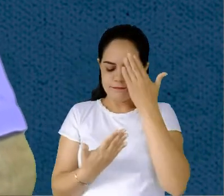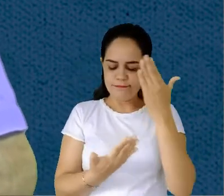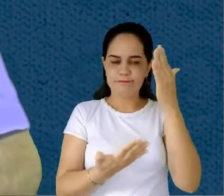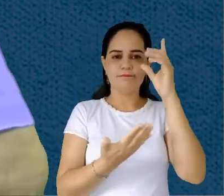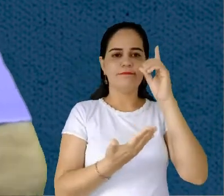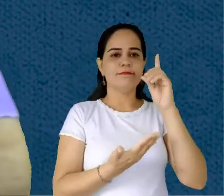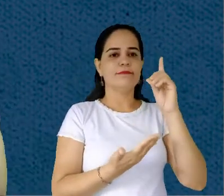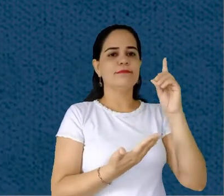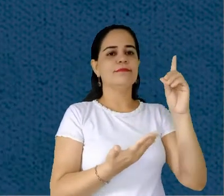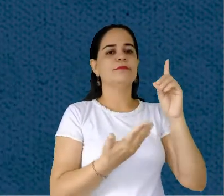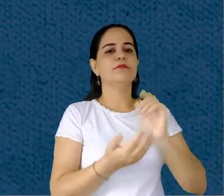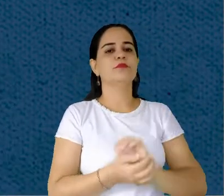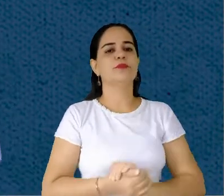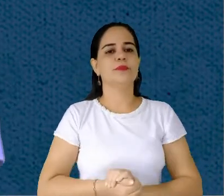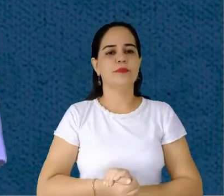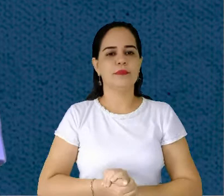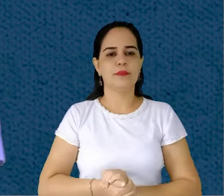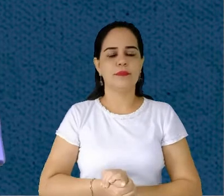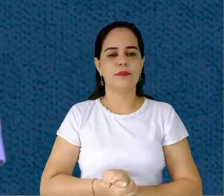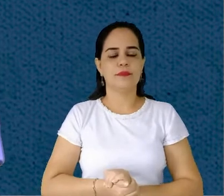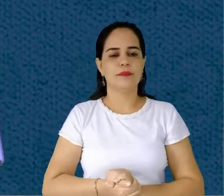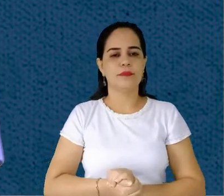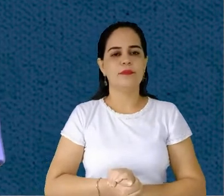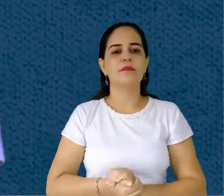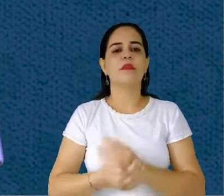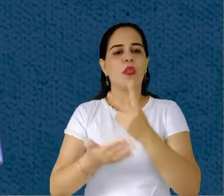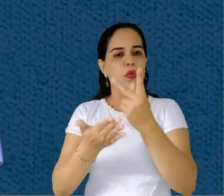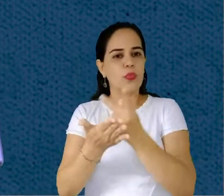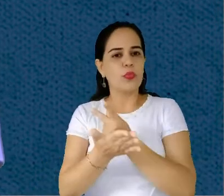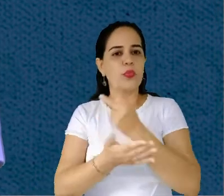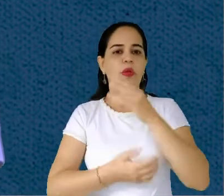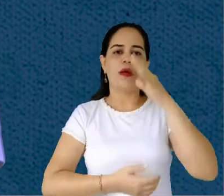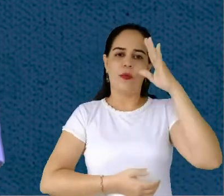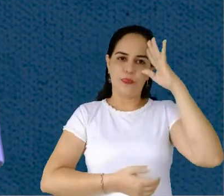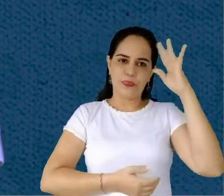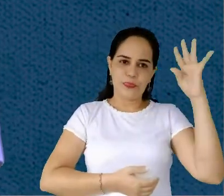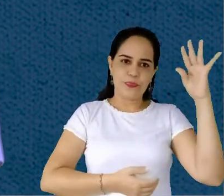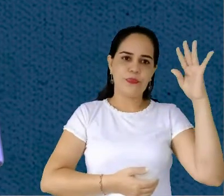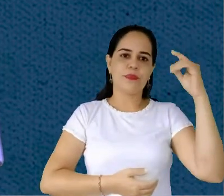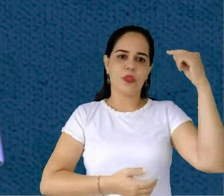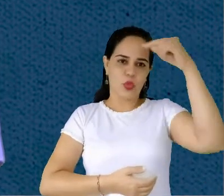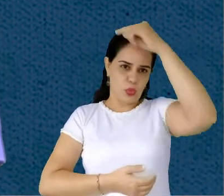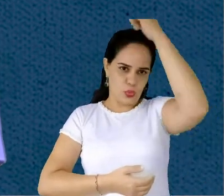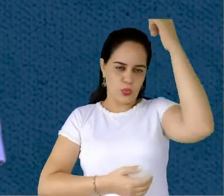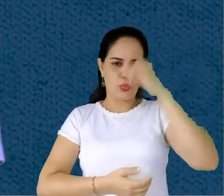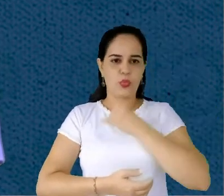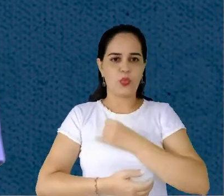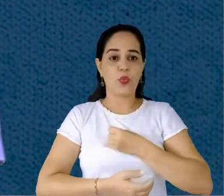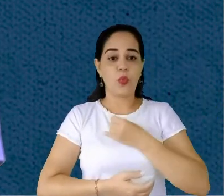Esta foi a visão que João teve, como digo, naquela ilha de Patmos,